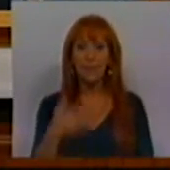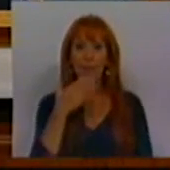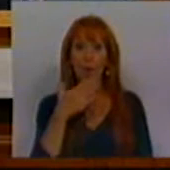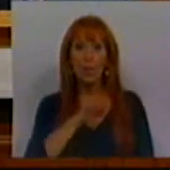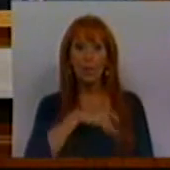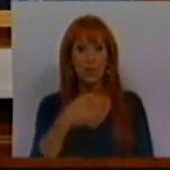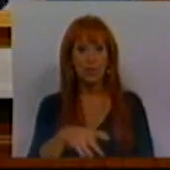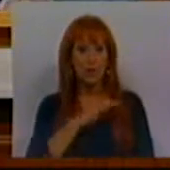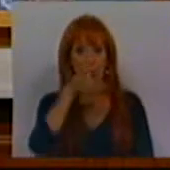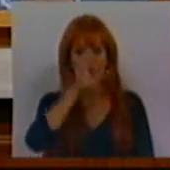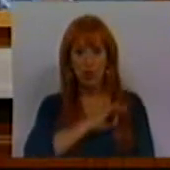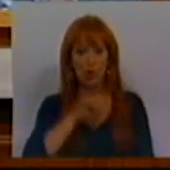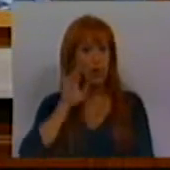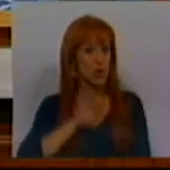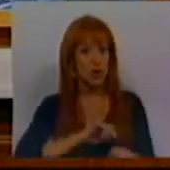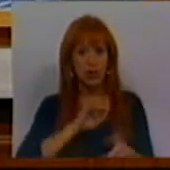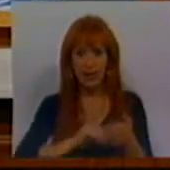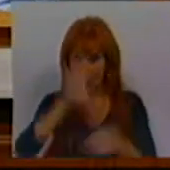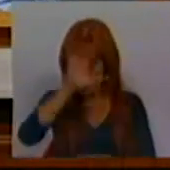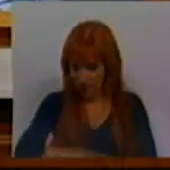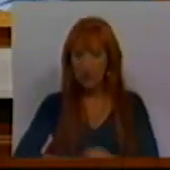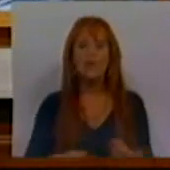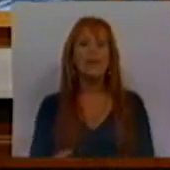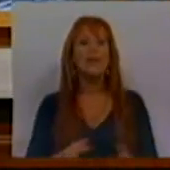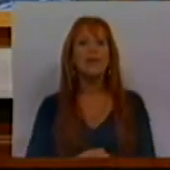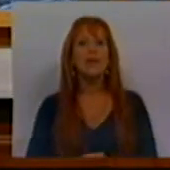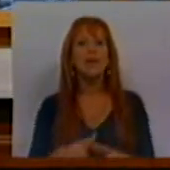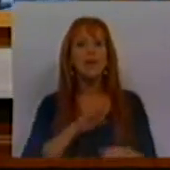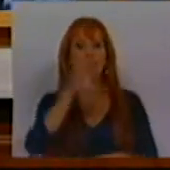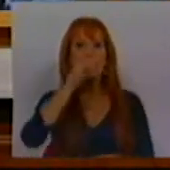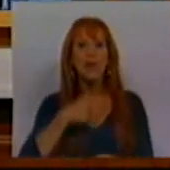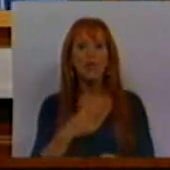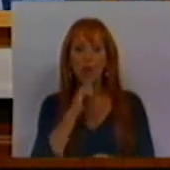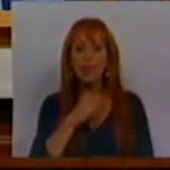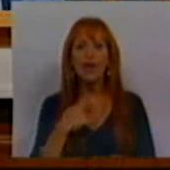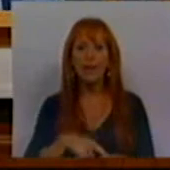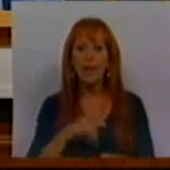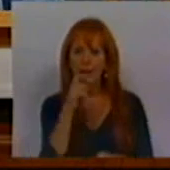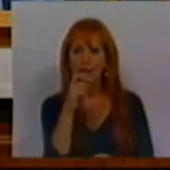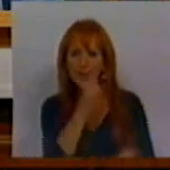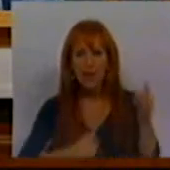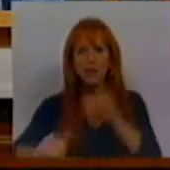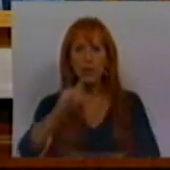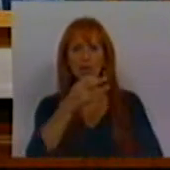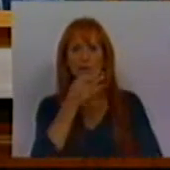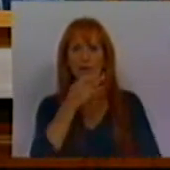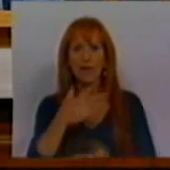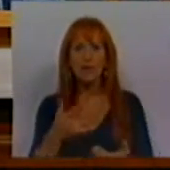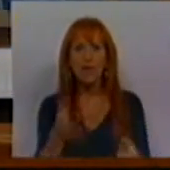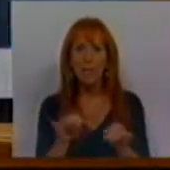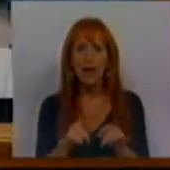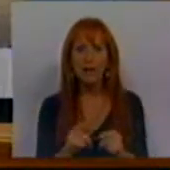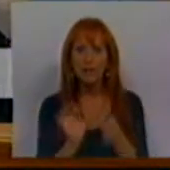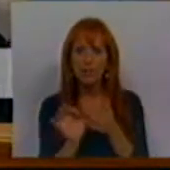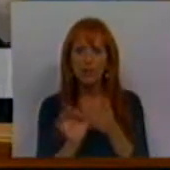Muito obrigado, Sr. Presidente, Sr. Ministro, Srs. Secretários de Estado. Sr. Ministro, eu terei a oportunidade na terceira ronda de abordar mais